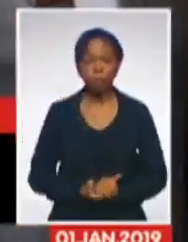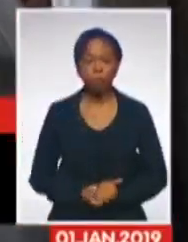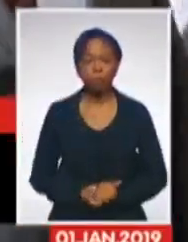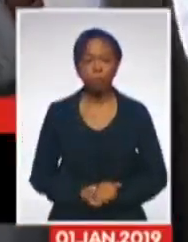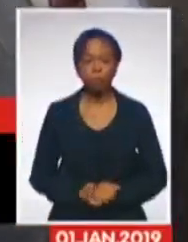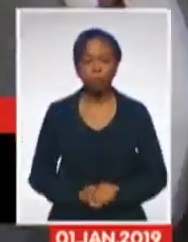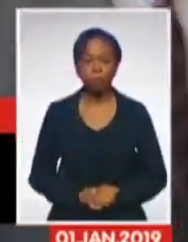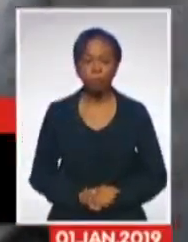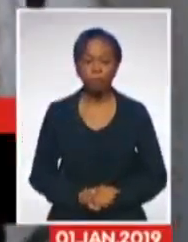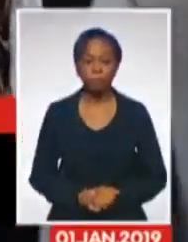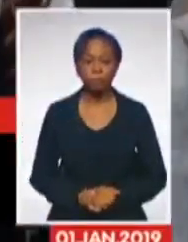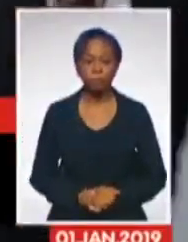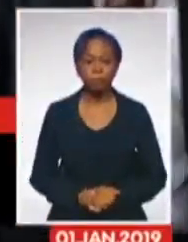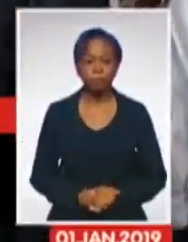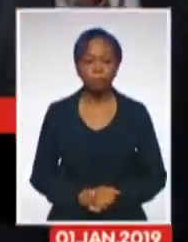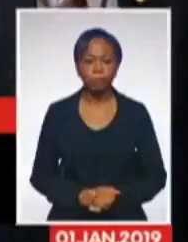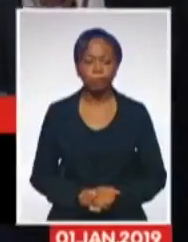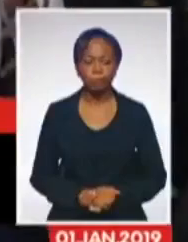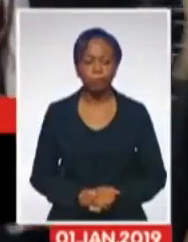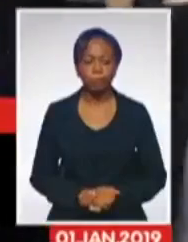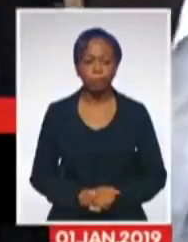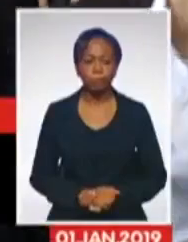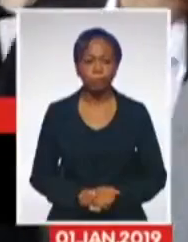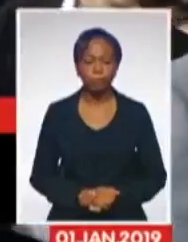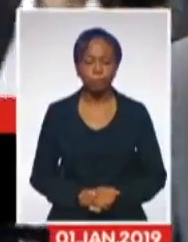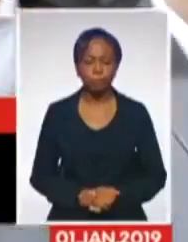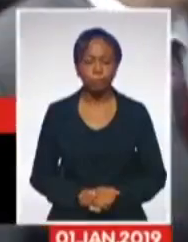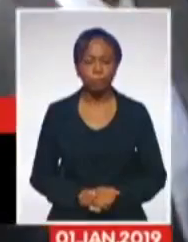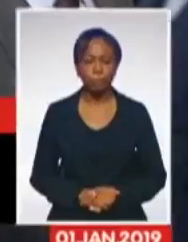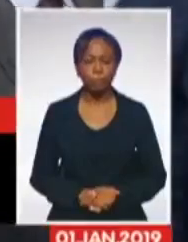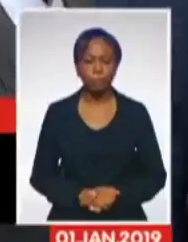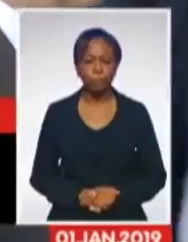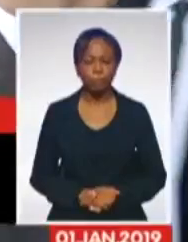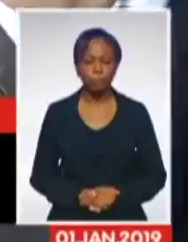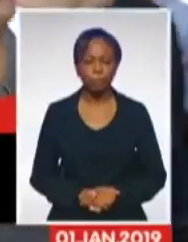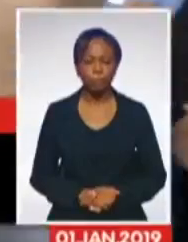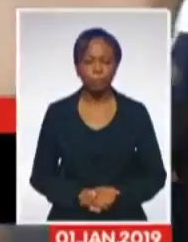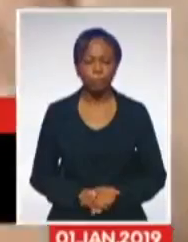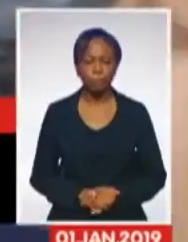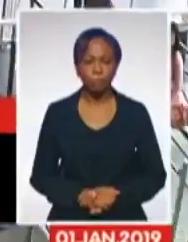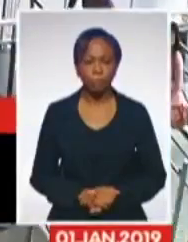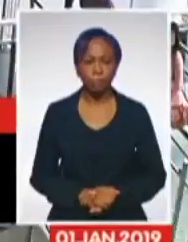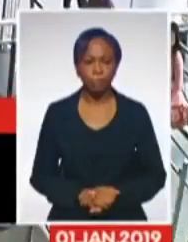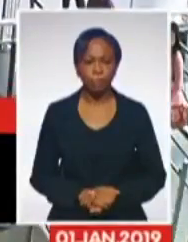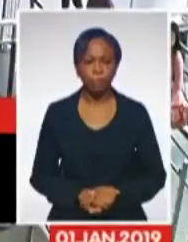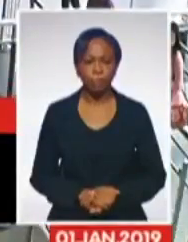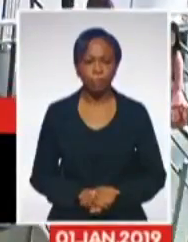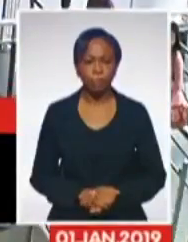aí em direção ao plenário da Assembleia onde nós estamos, né, Marco?